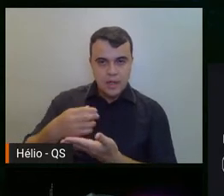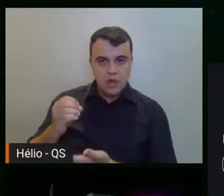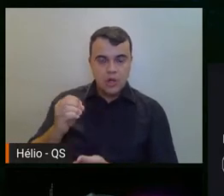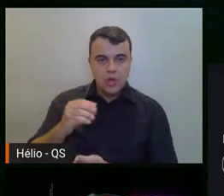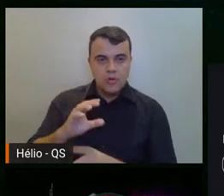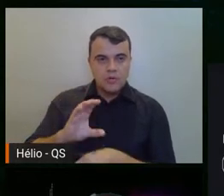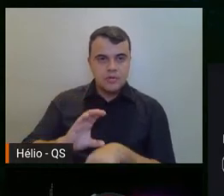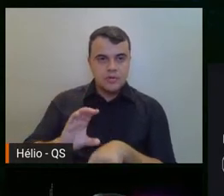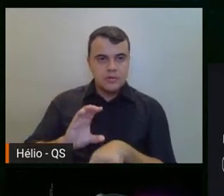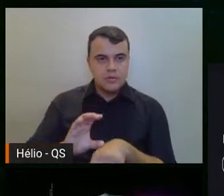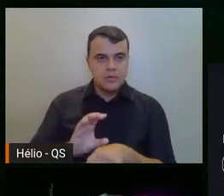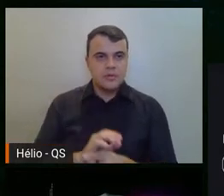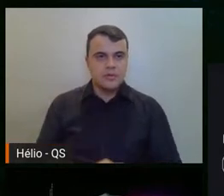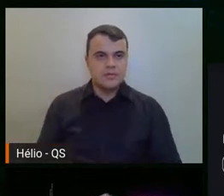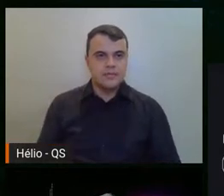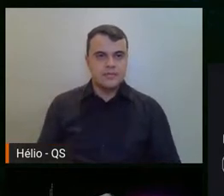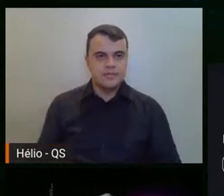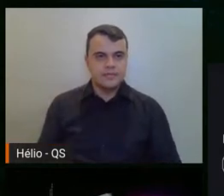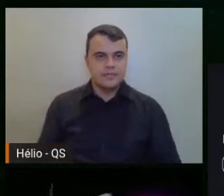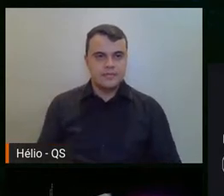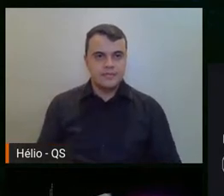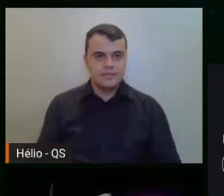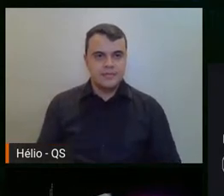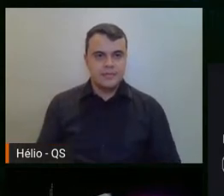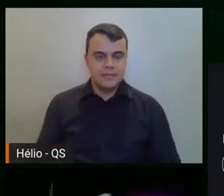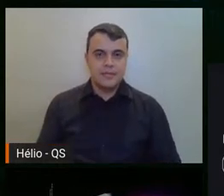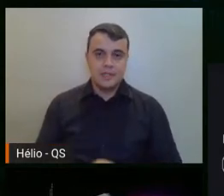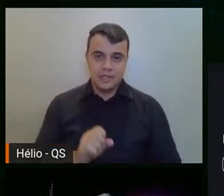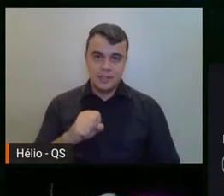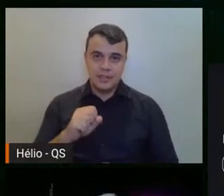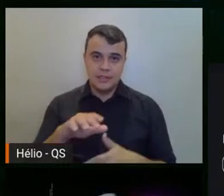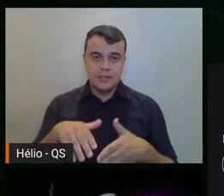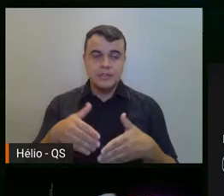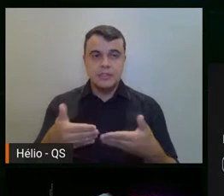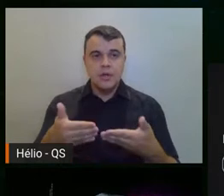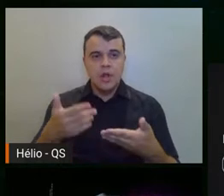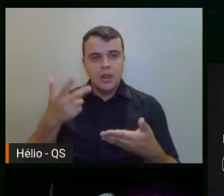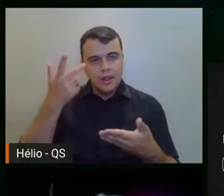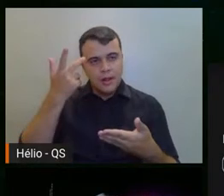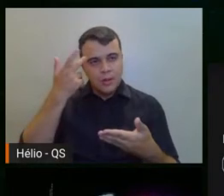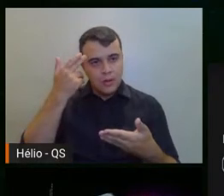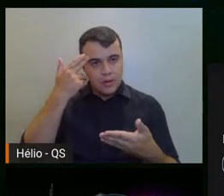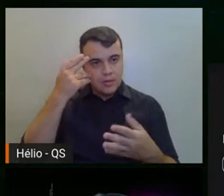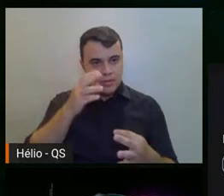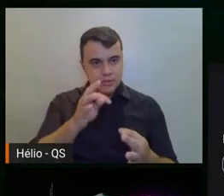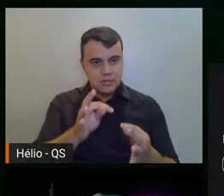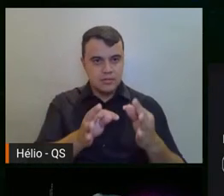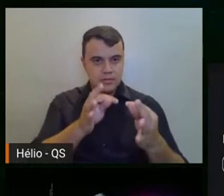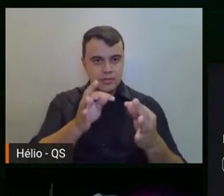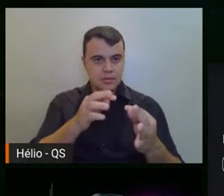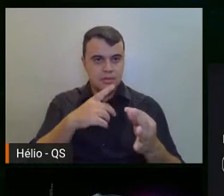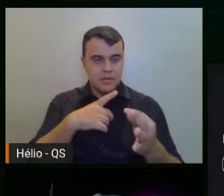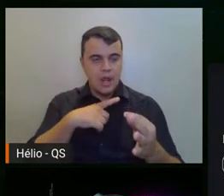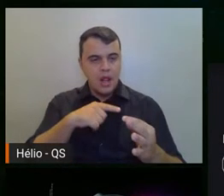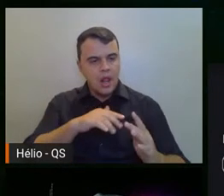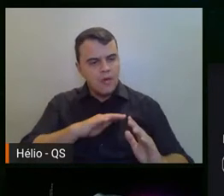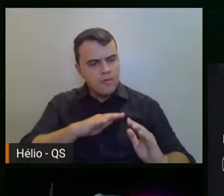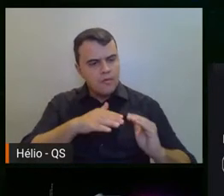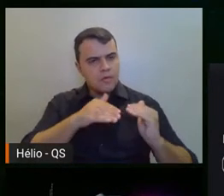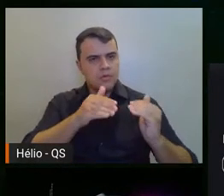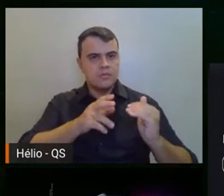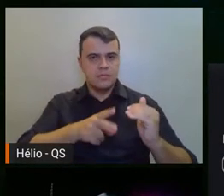formações automaticamente Então isso é uma coisa que é natural da tecnologia né ela evolui assim